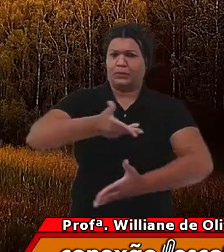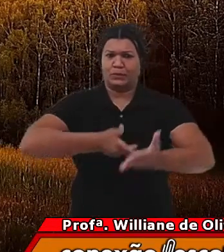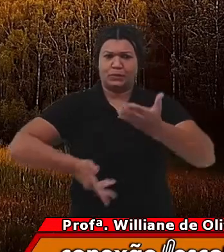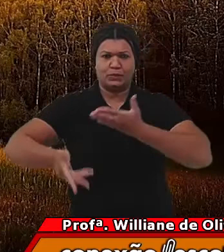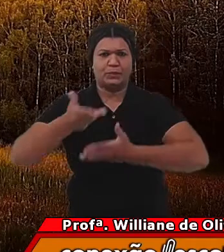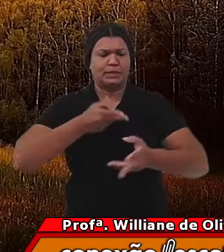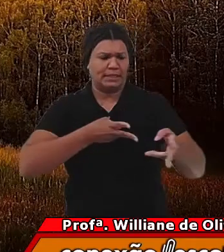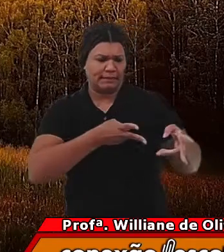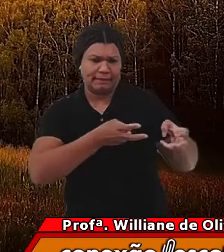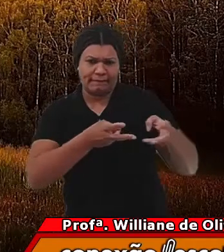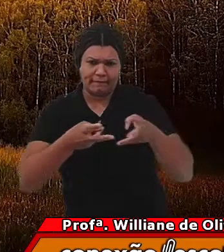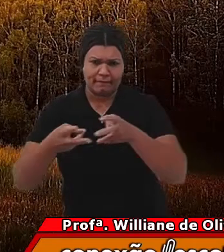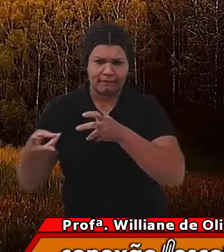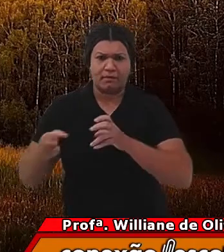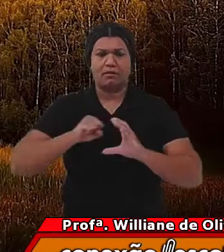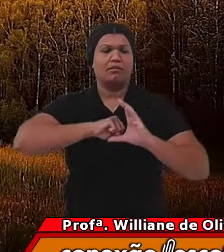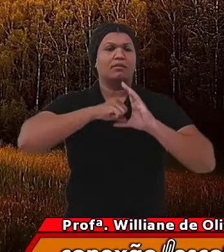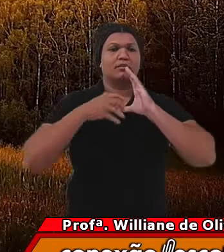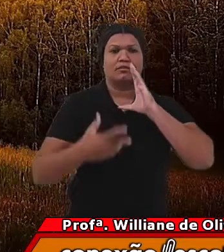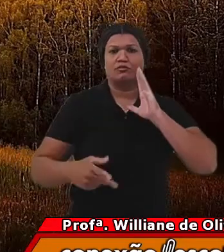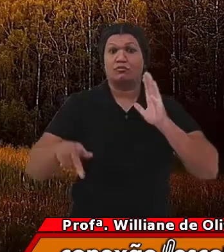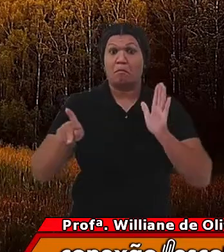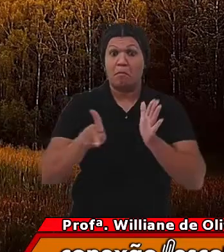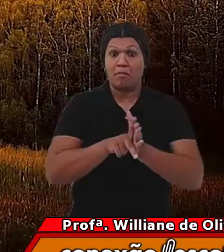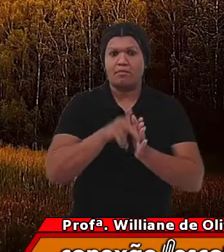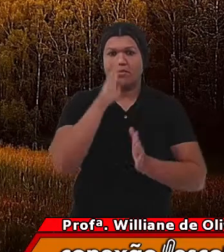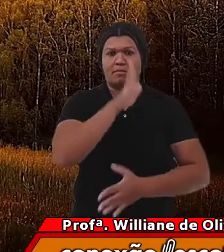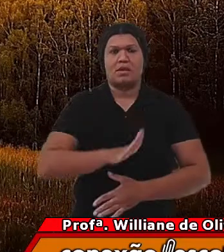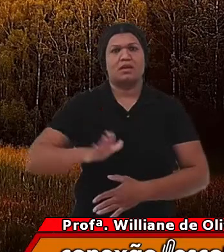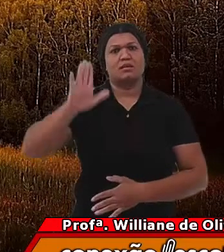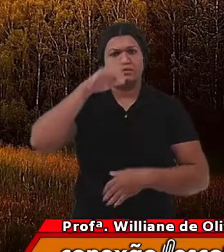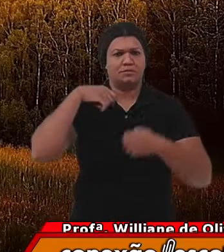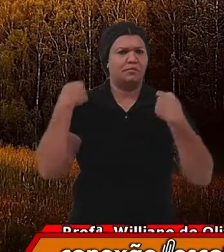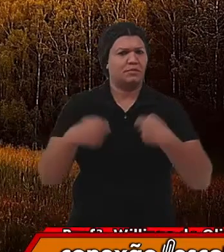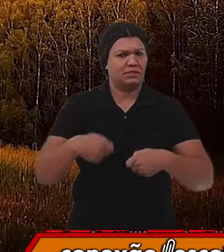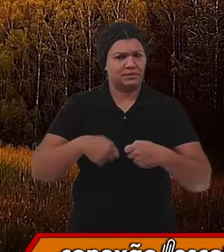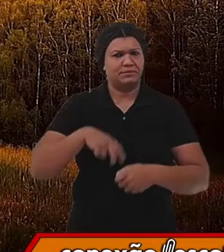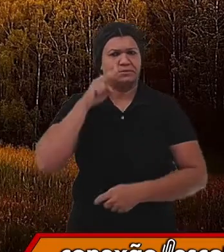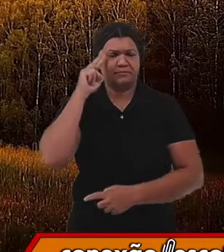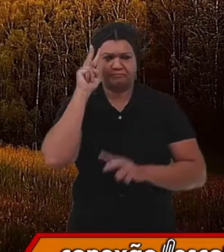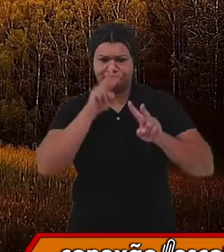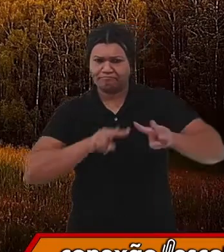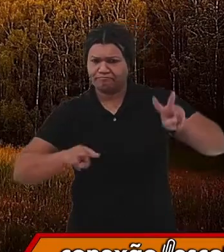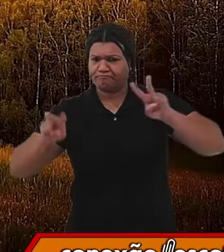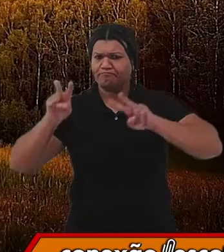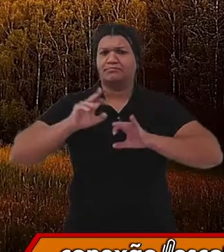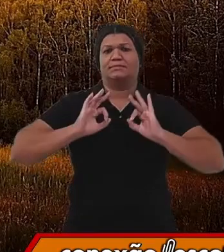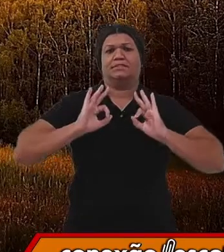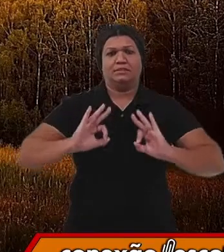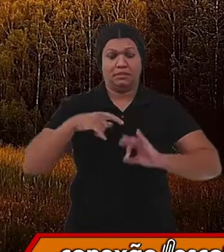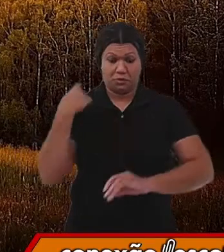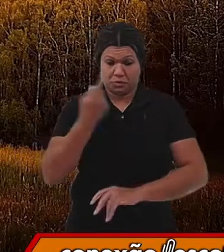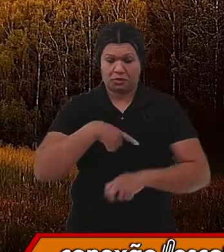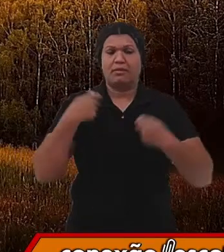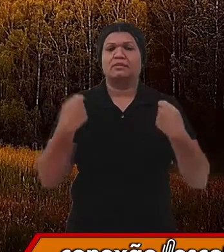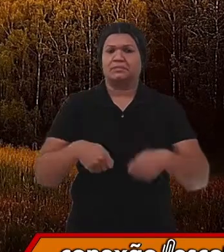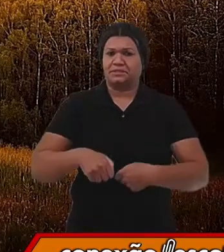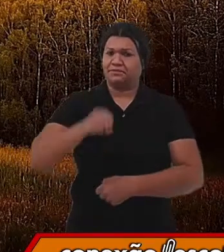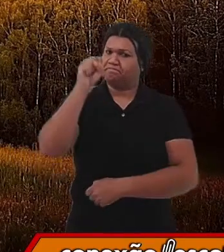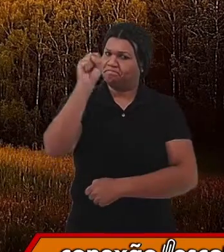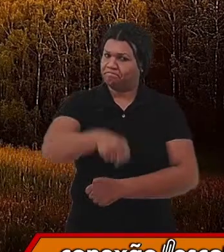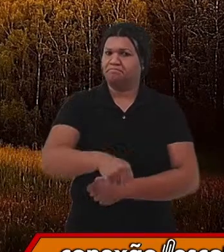distinguir muitas características do Brasil que precisam ser revistas e que nós precisamos sim